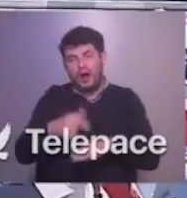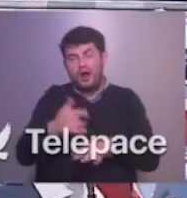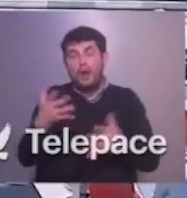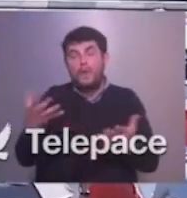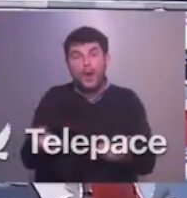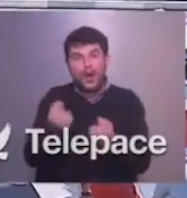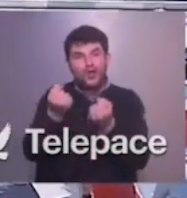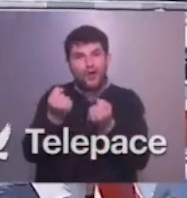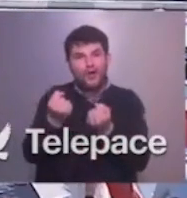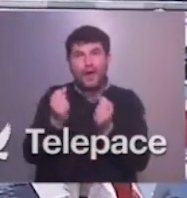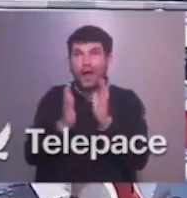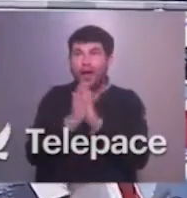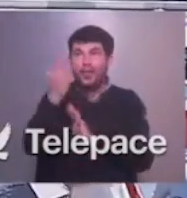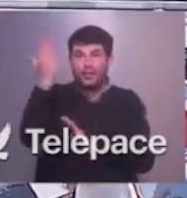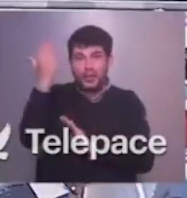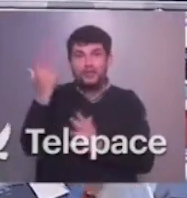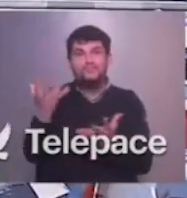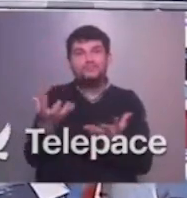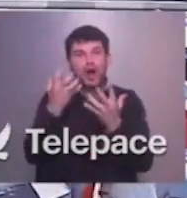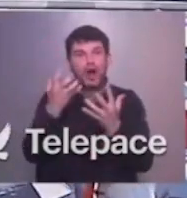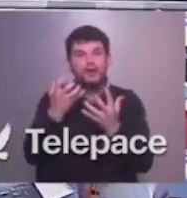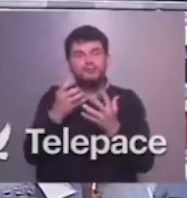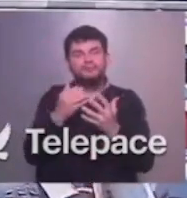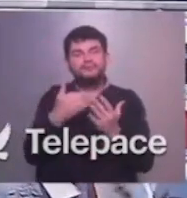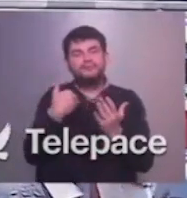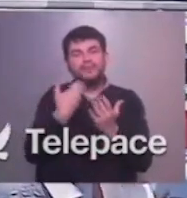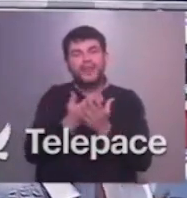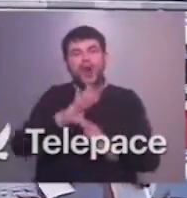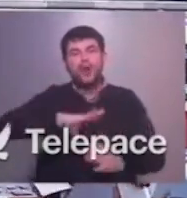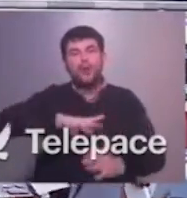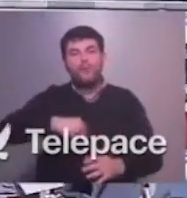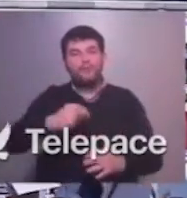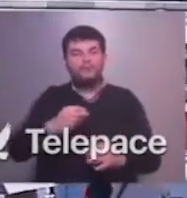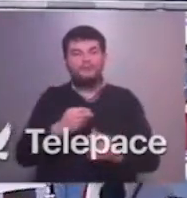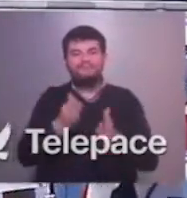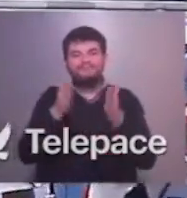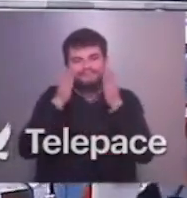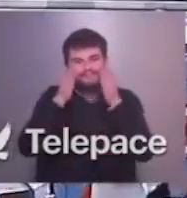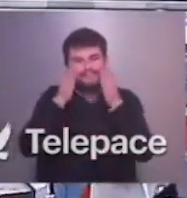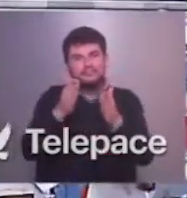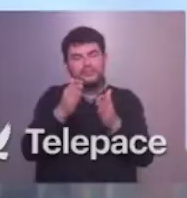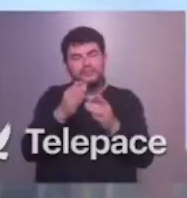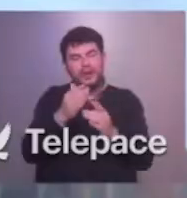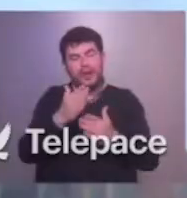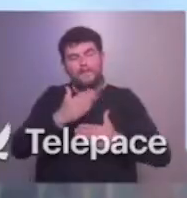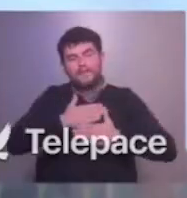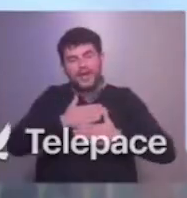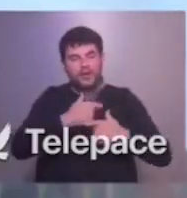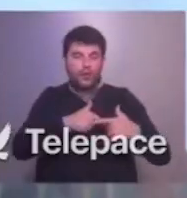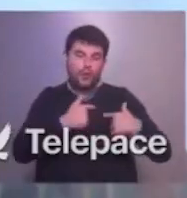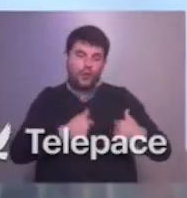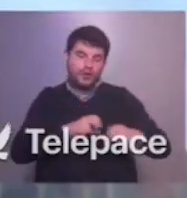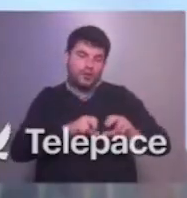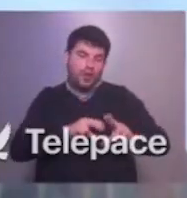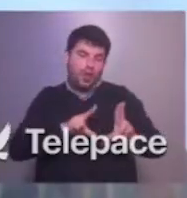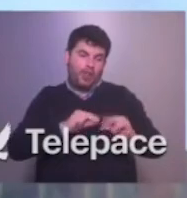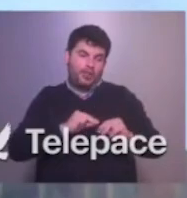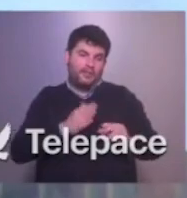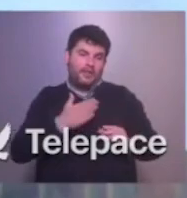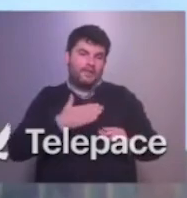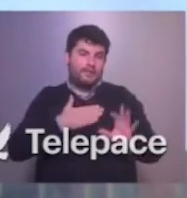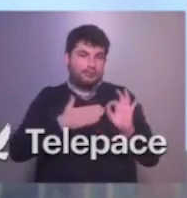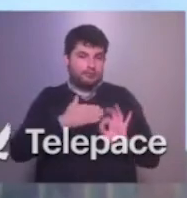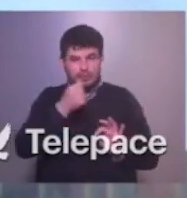salvar, Deus quer estabelecer no mundo a devoção ao meu Imaculado